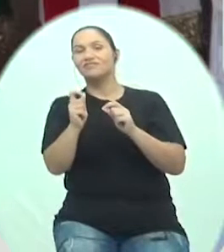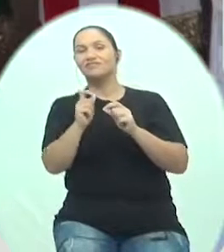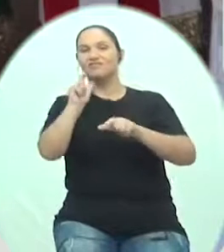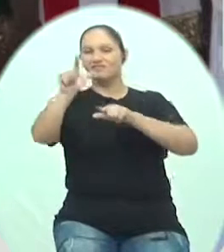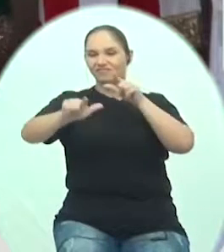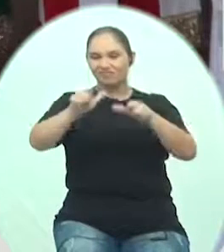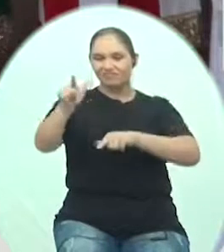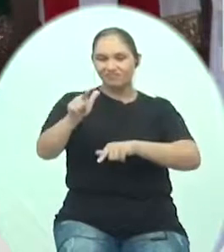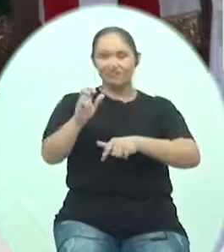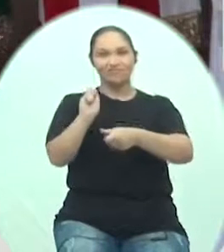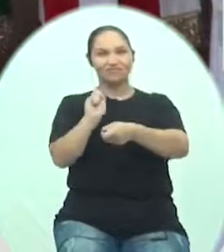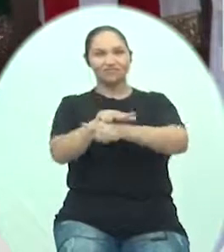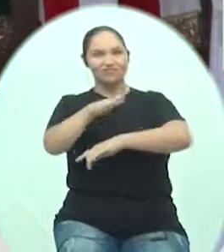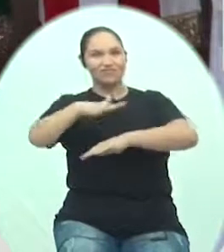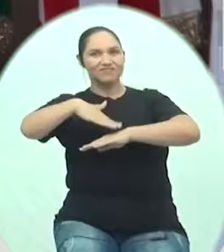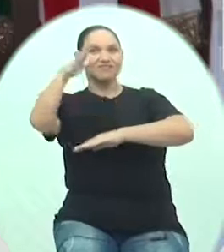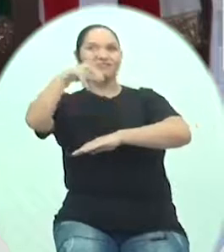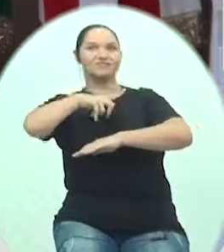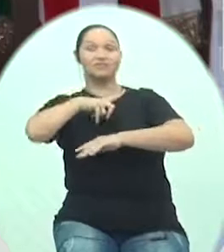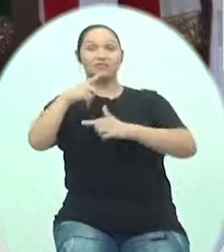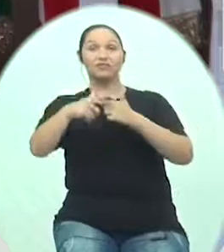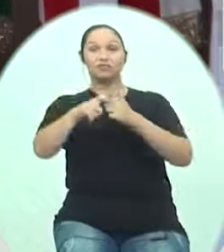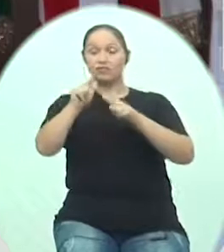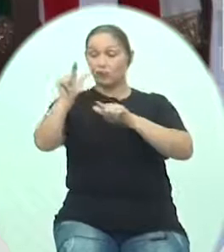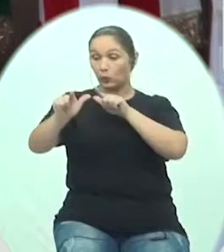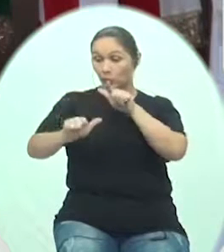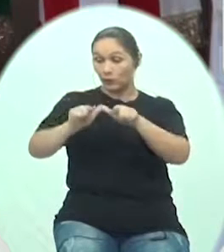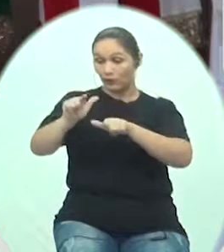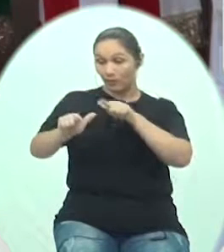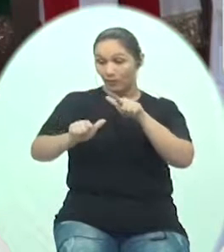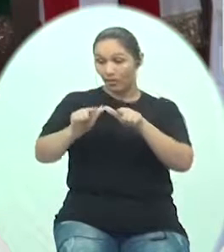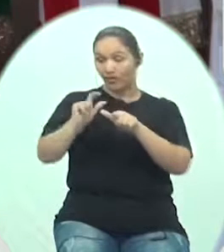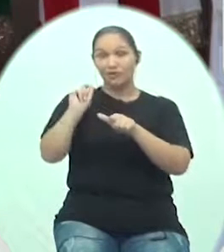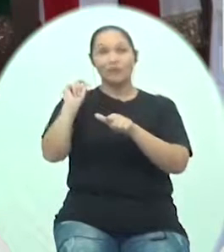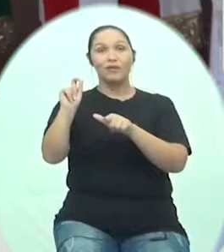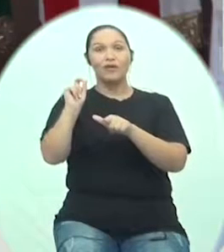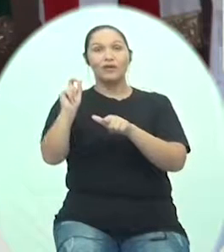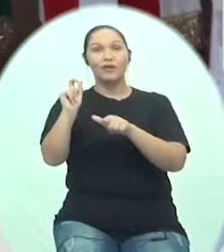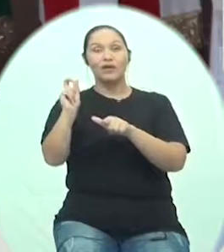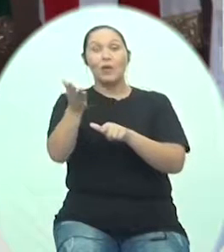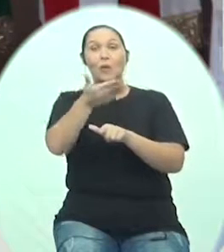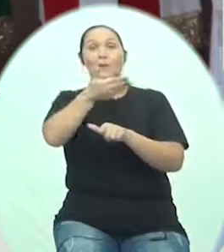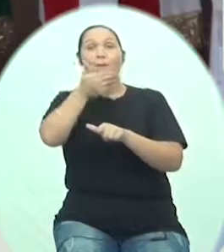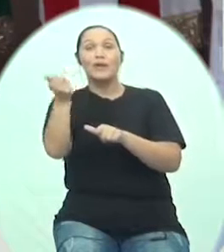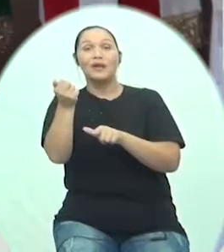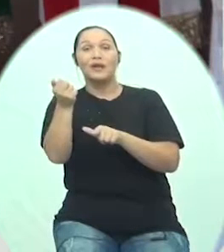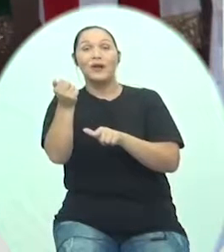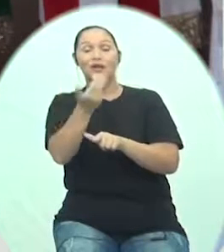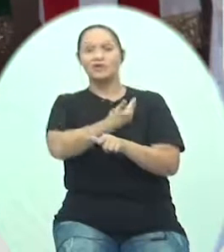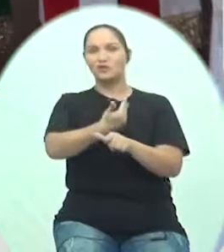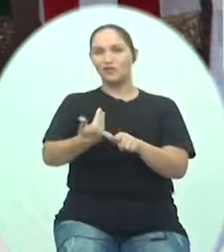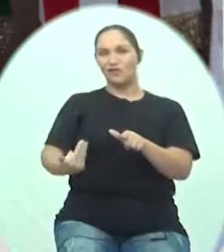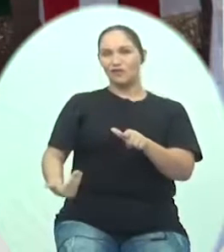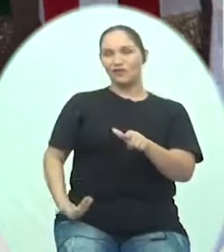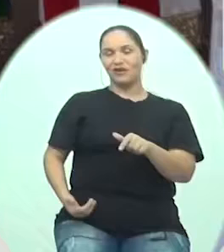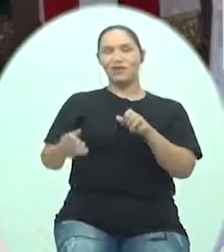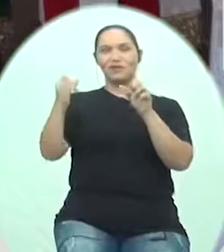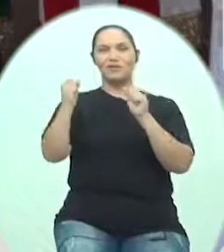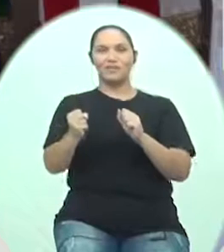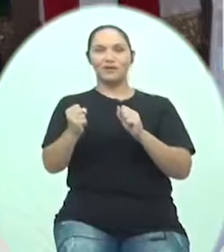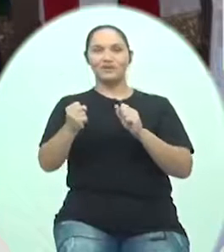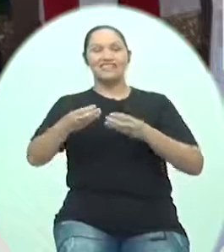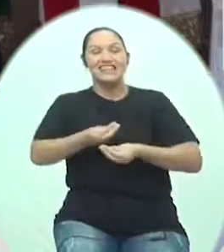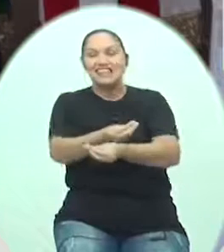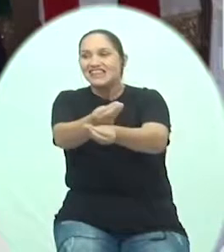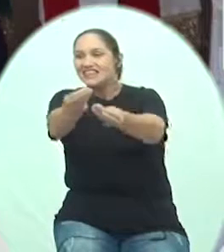emprego é o maior programa social que um governo o município possa dar ao cidadão por isso a